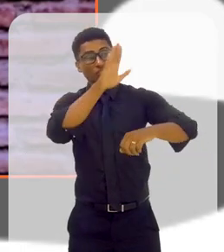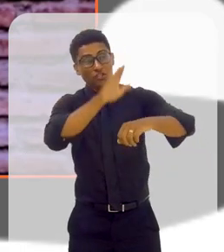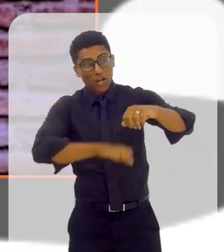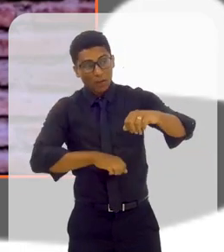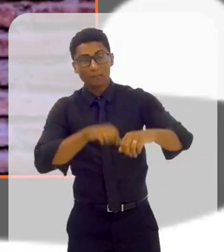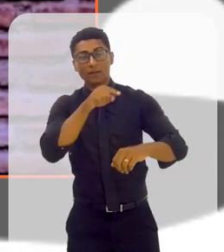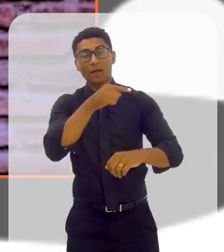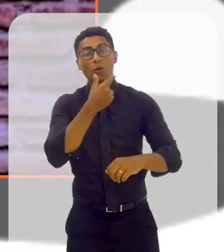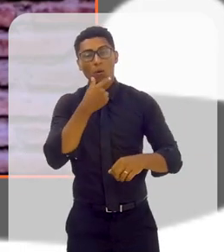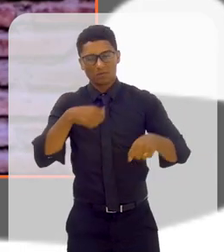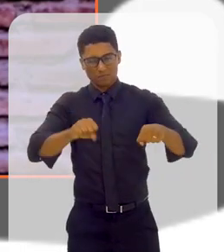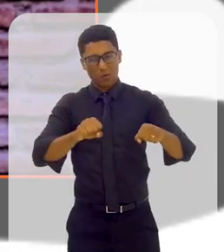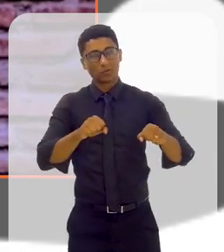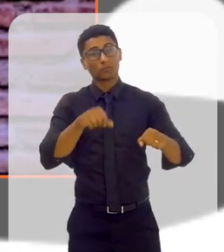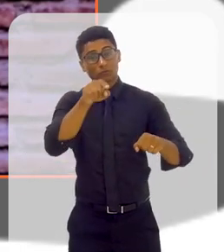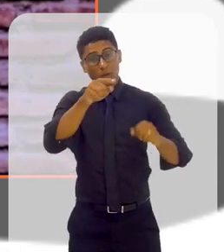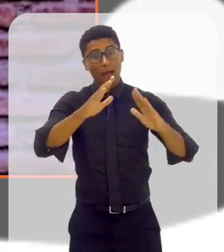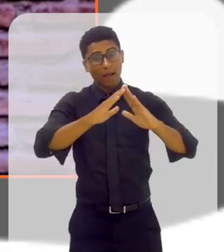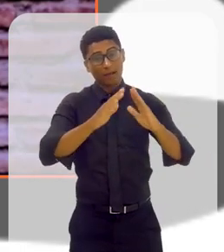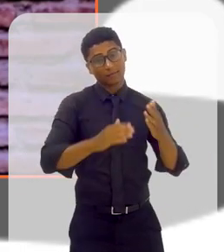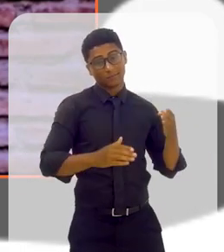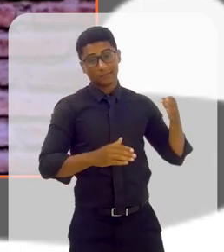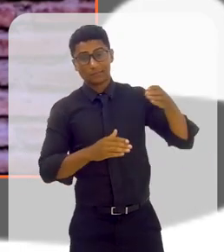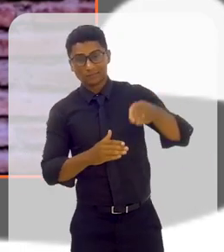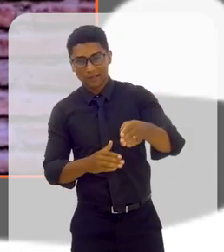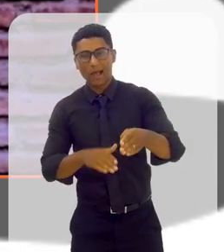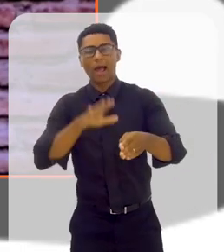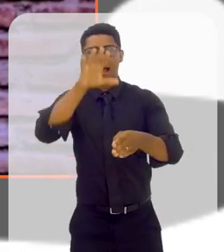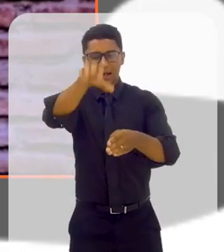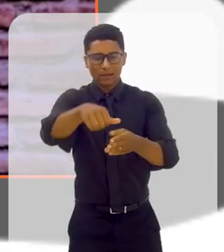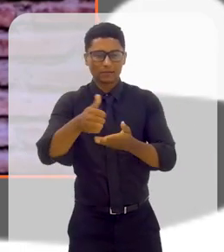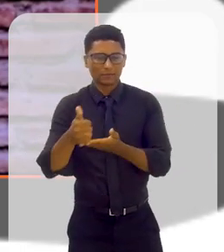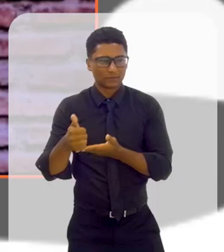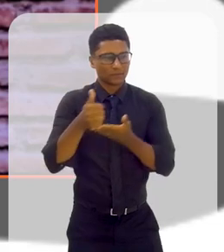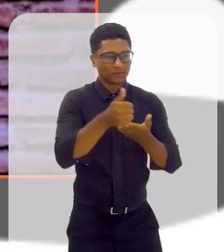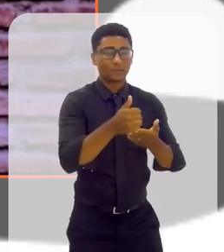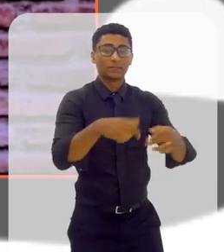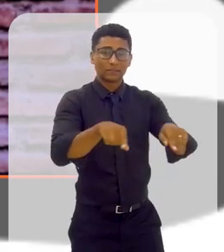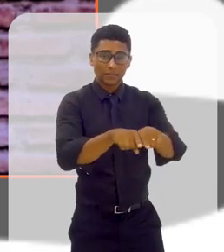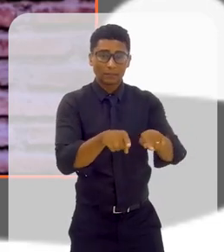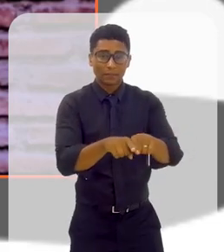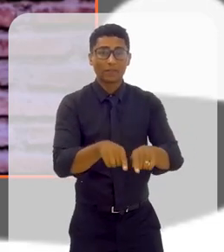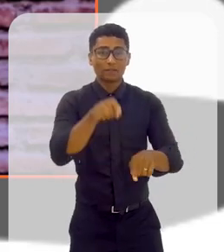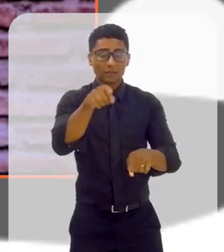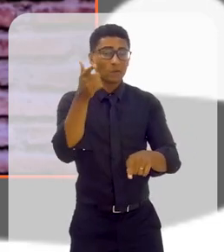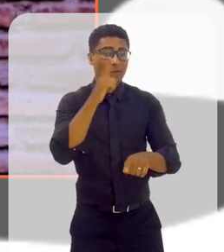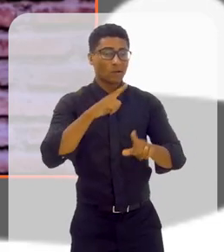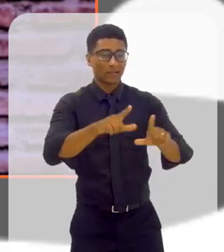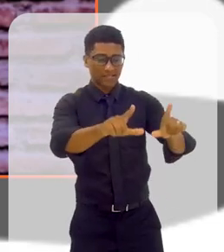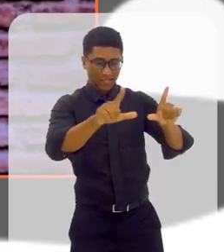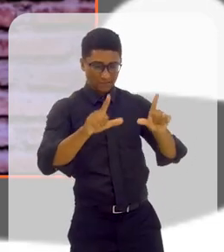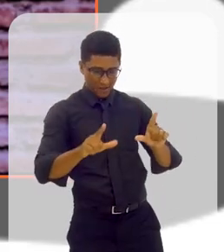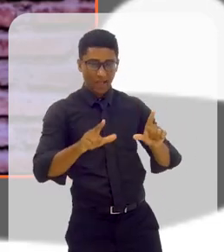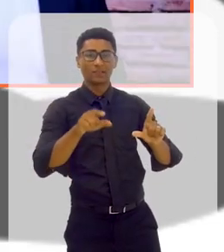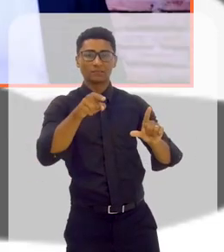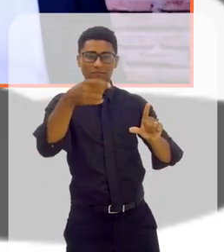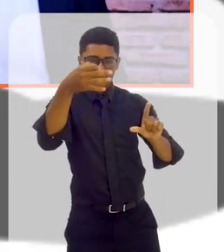vai buscar o seu celular, que vai trazer para a reciclagem e você ainda vai receber um certificado de destinação